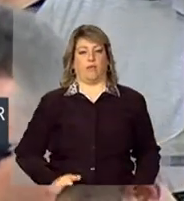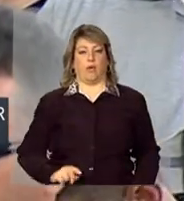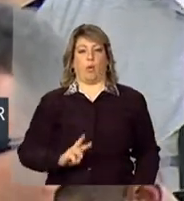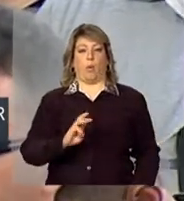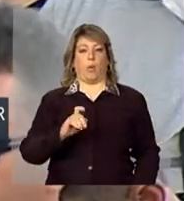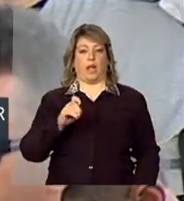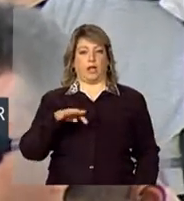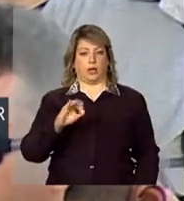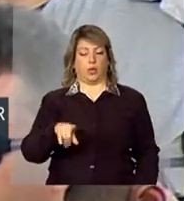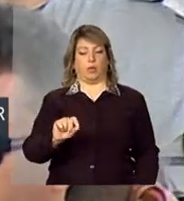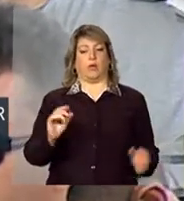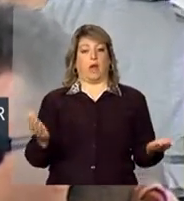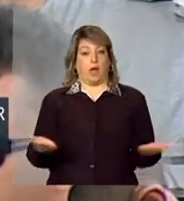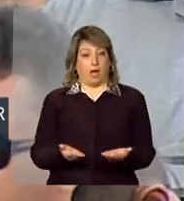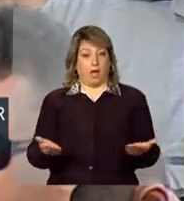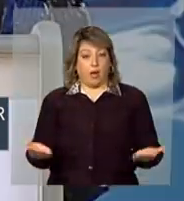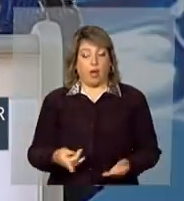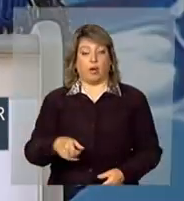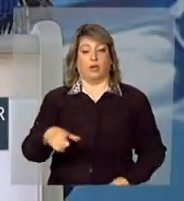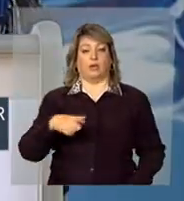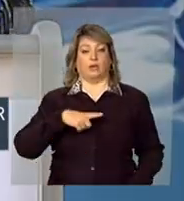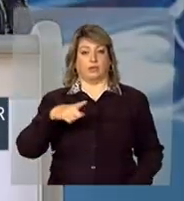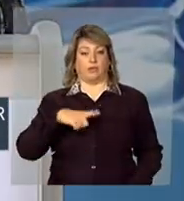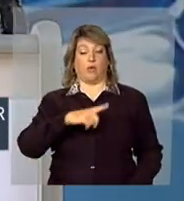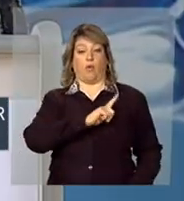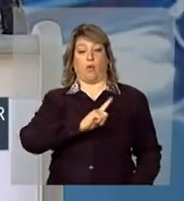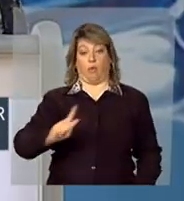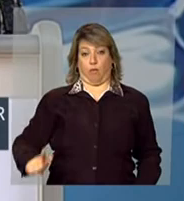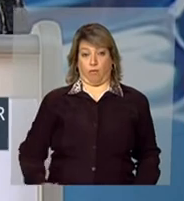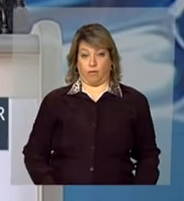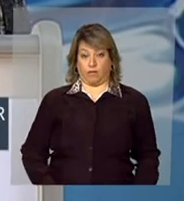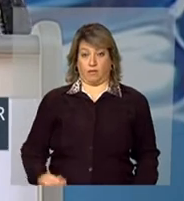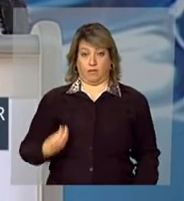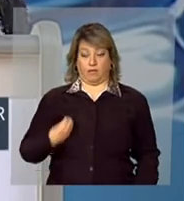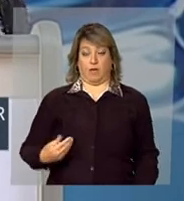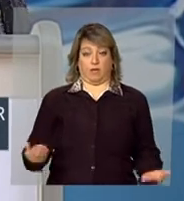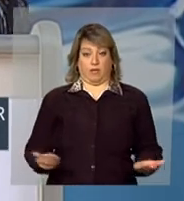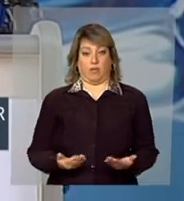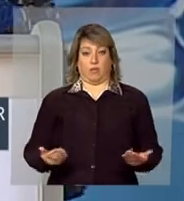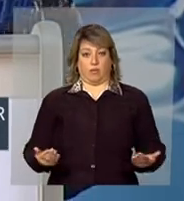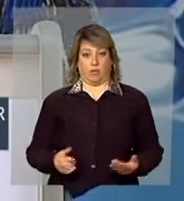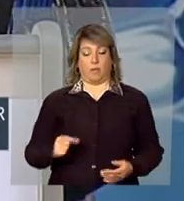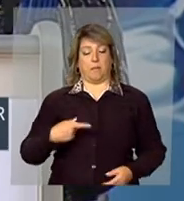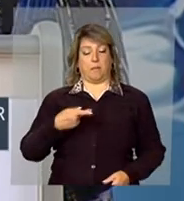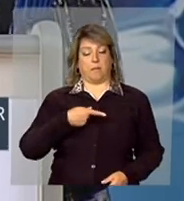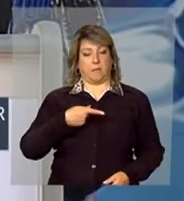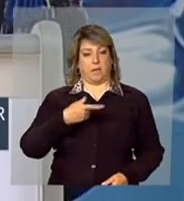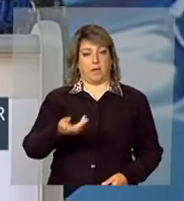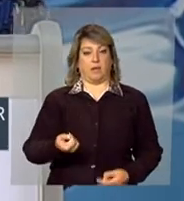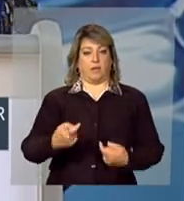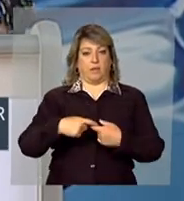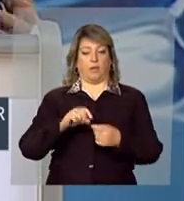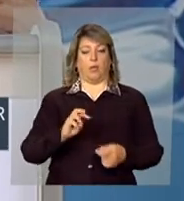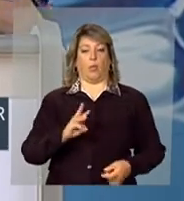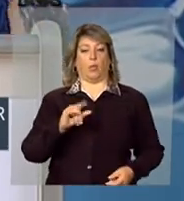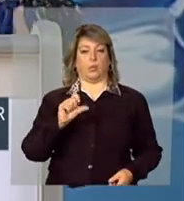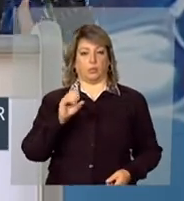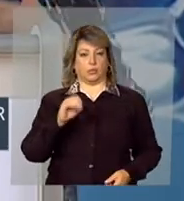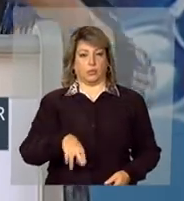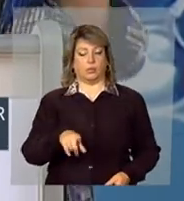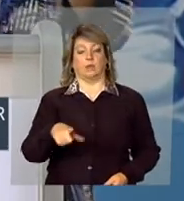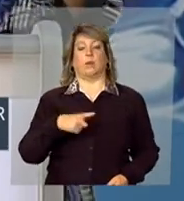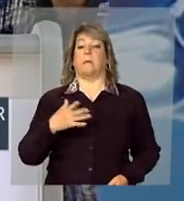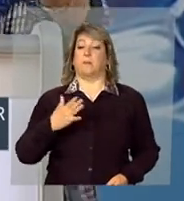agora, pelo esforço do governador, meu parceiro Wilson, pelo